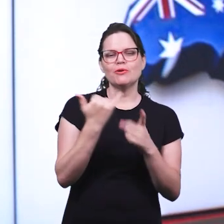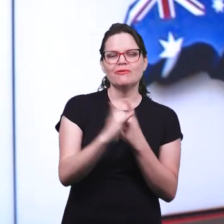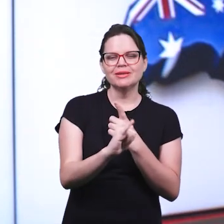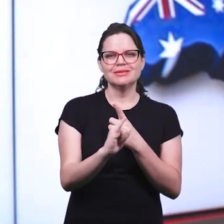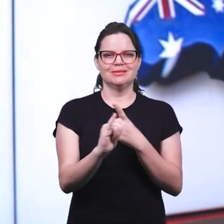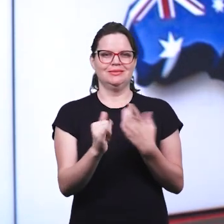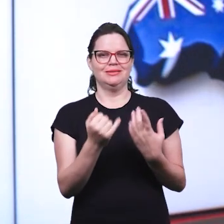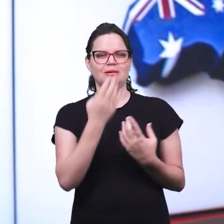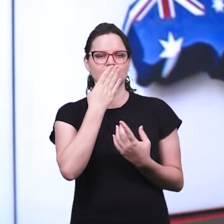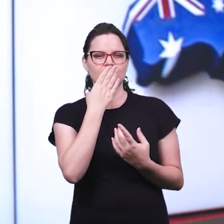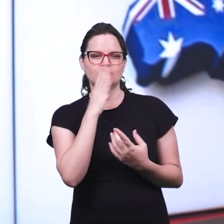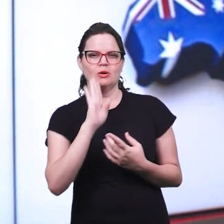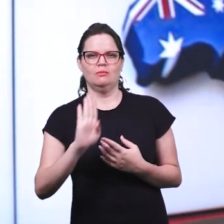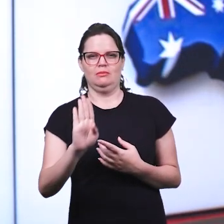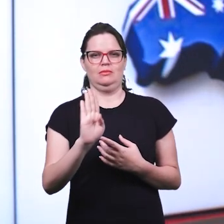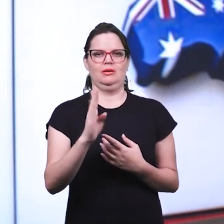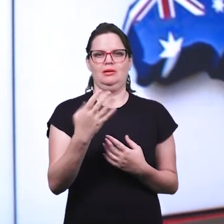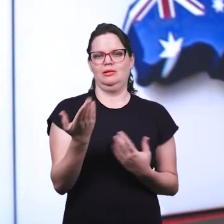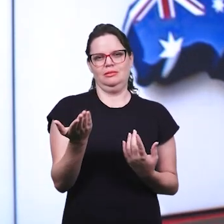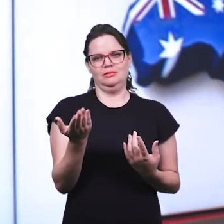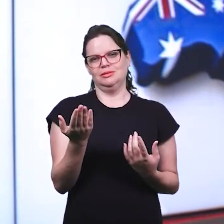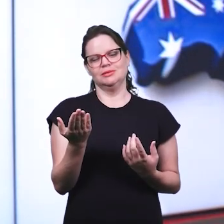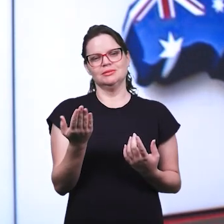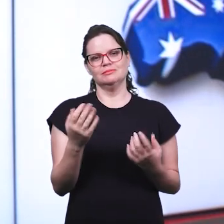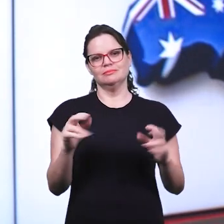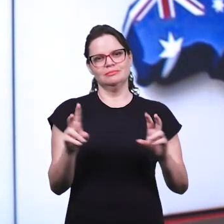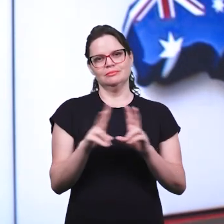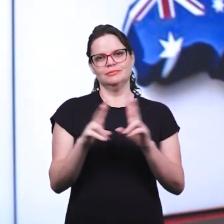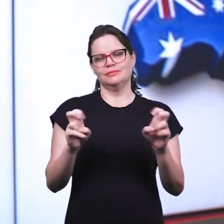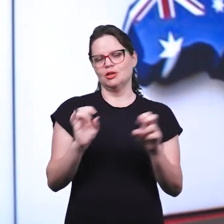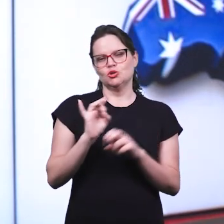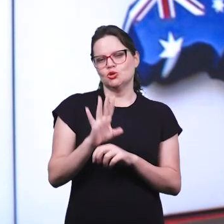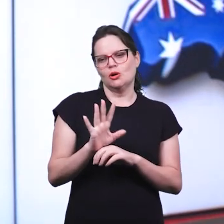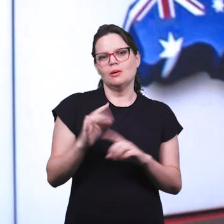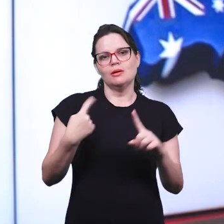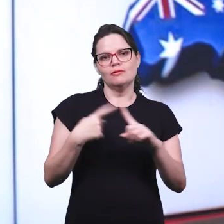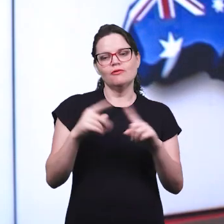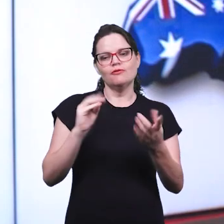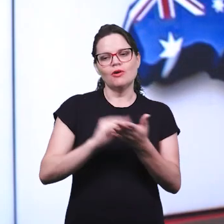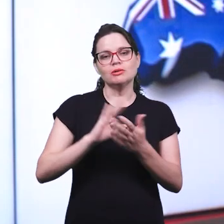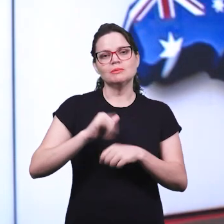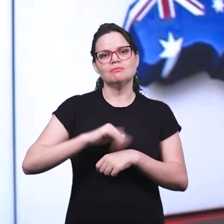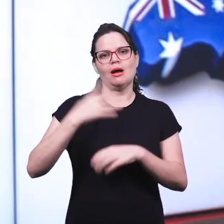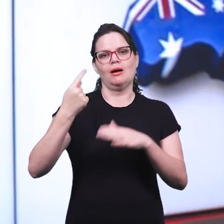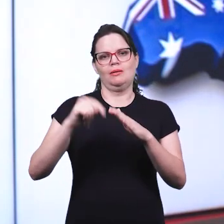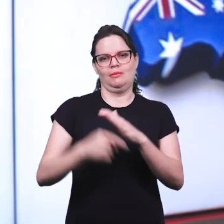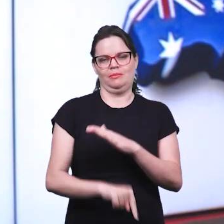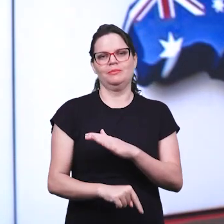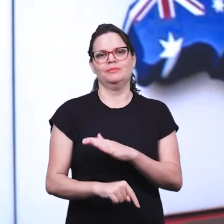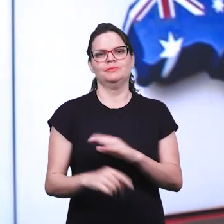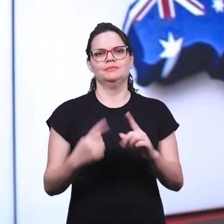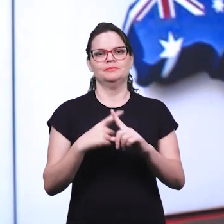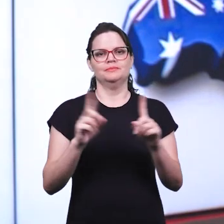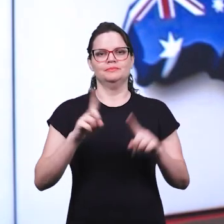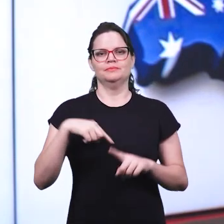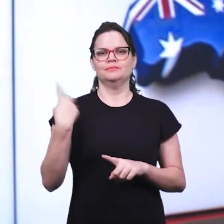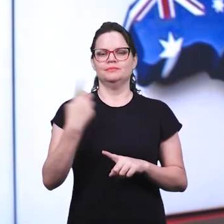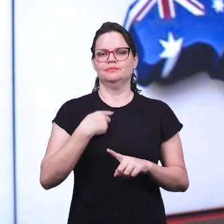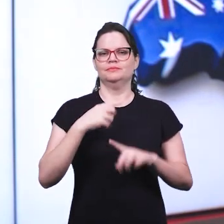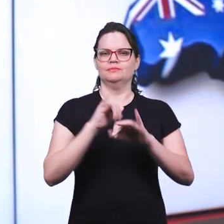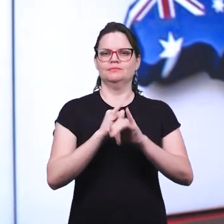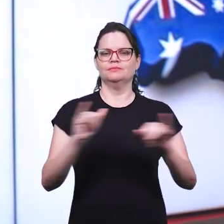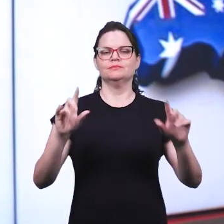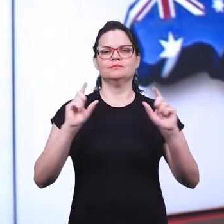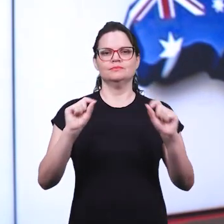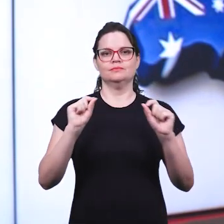para fazer uma promessa a uma determinada pessoa. Mas nós dizemos que o grande objetivo